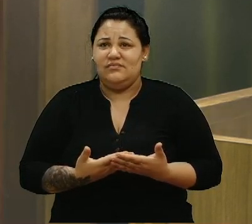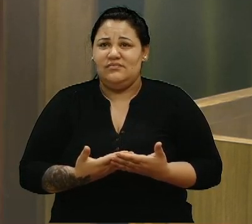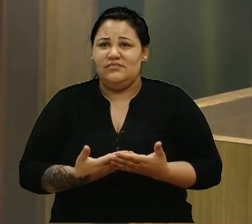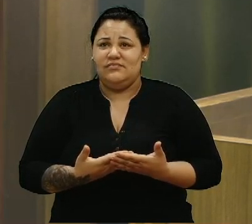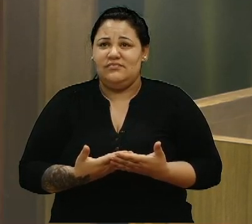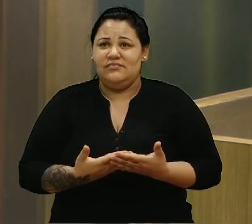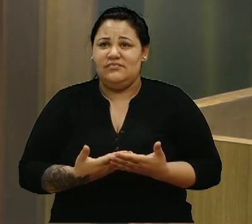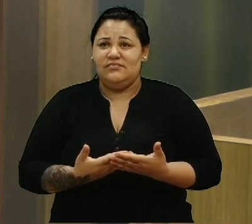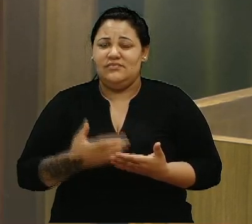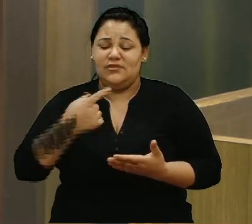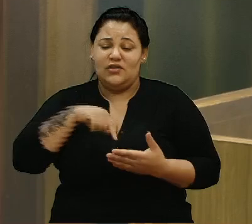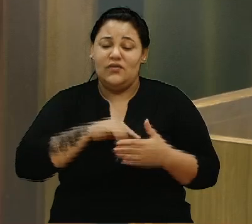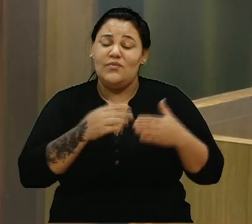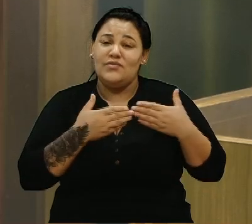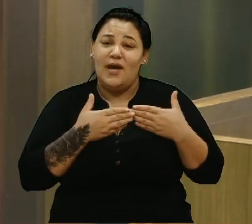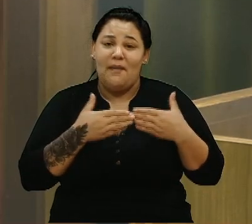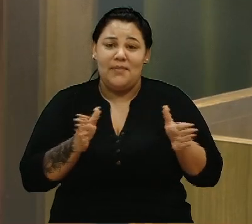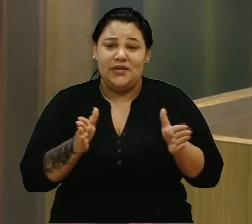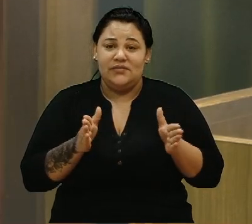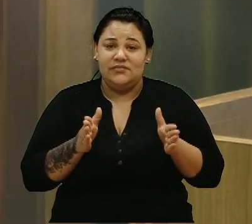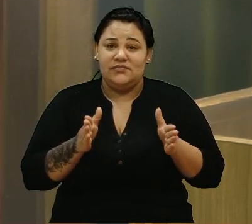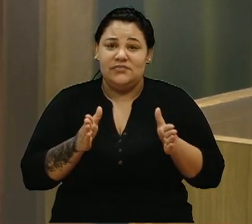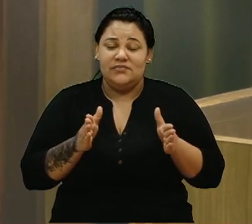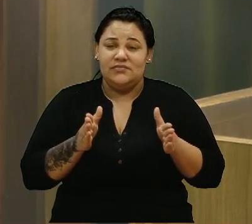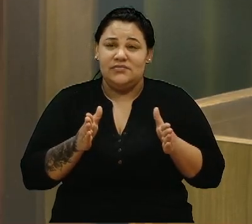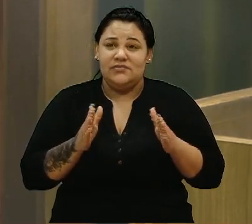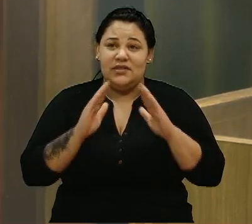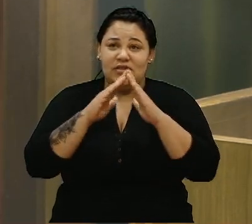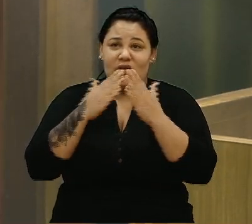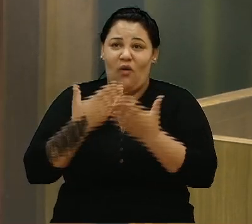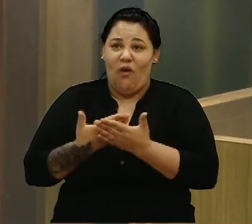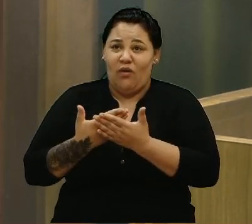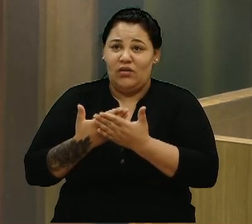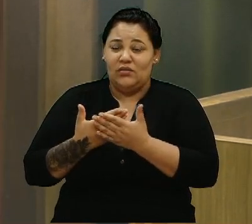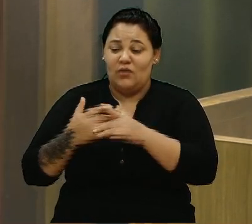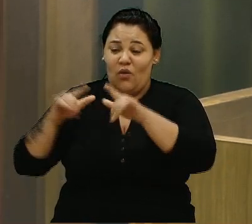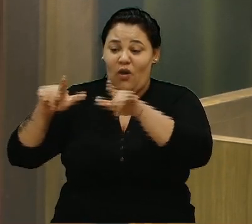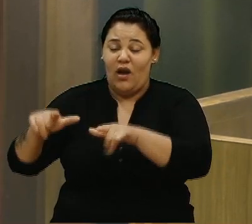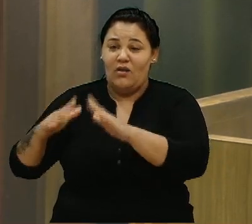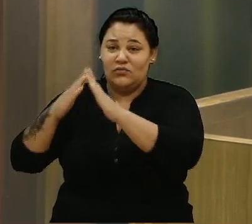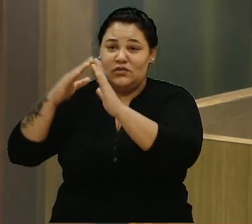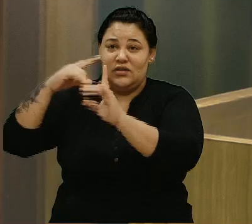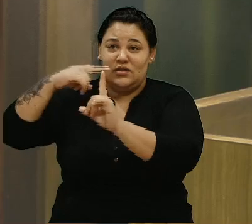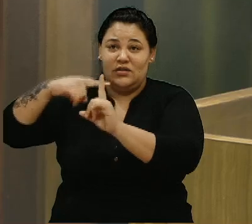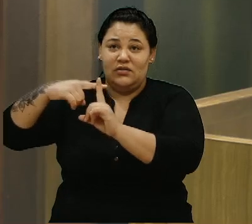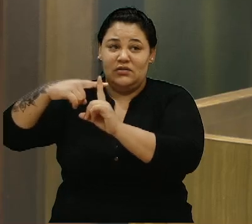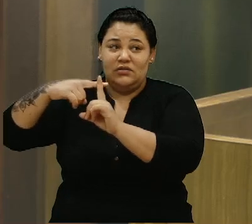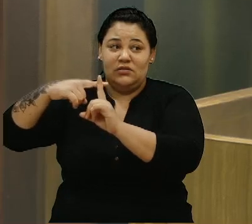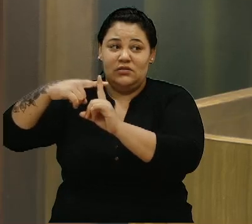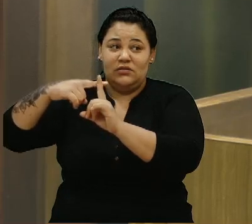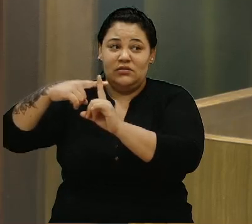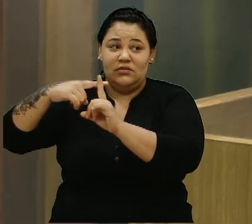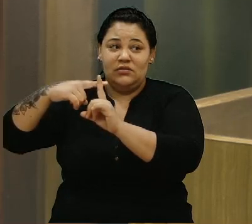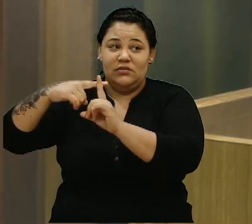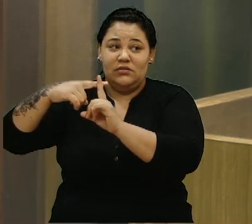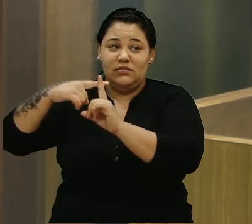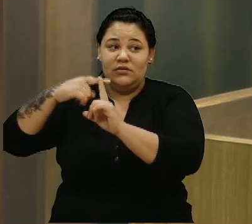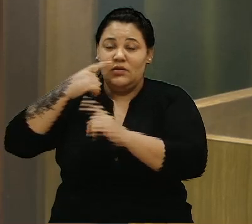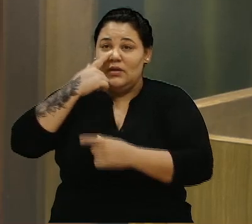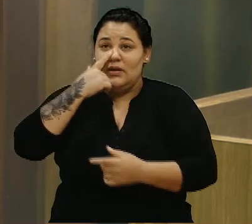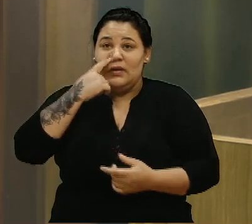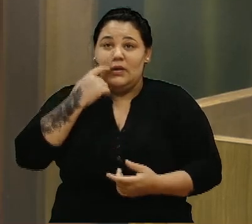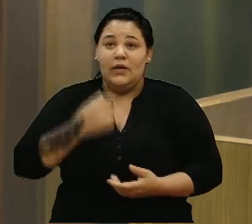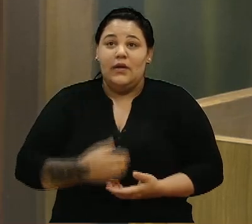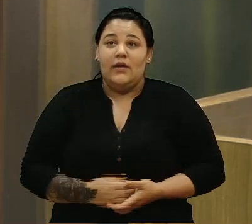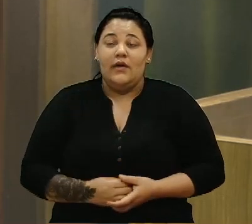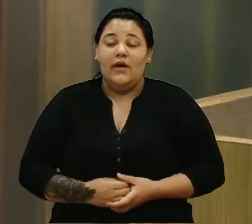Vamos abrir escolas em salão de igrejas? Ou a gestão municipal fará um planejamento, por exemplo,